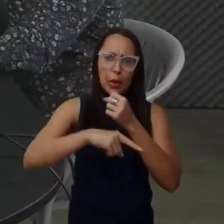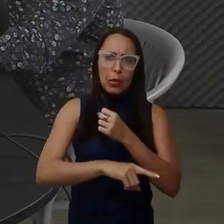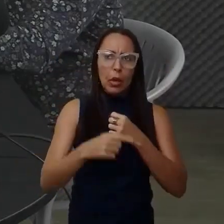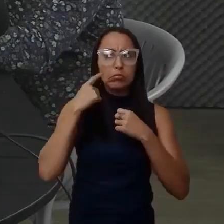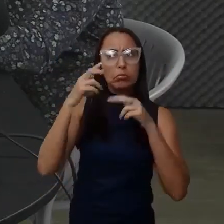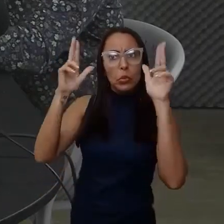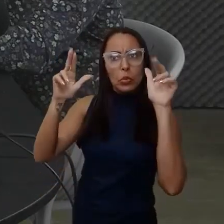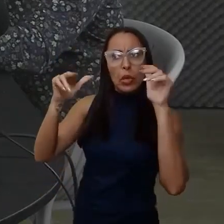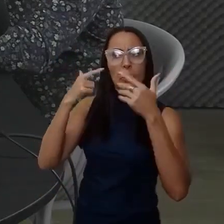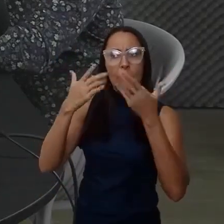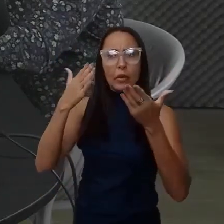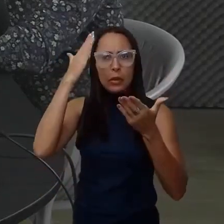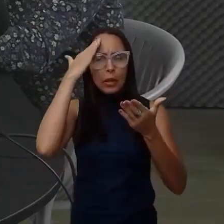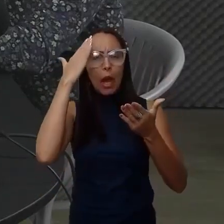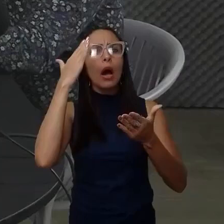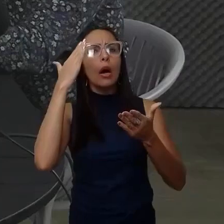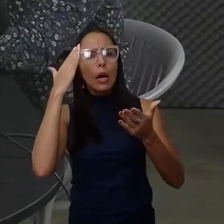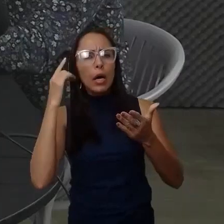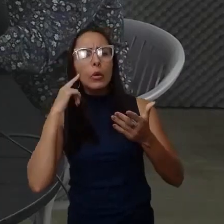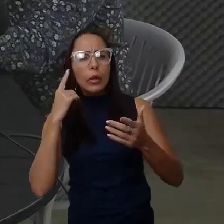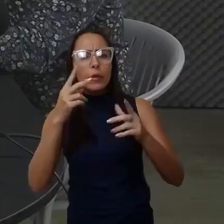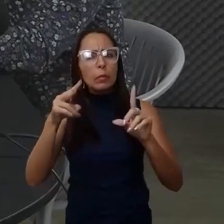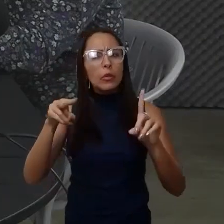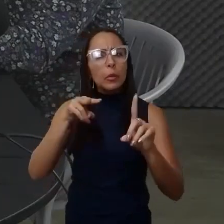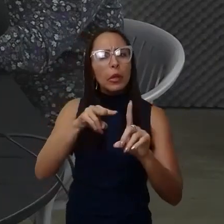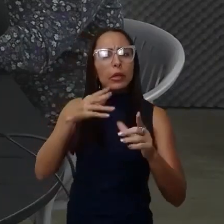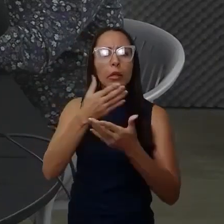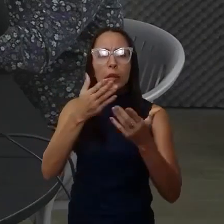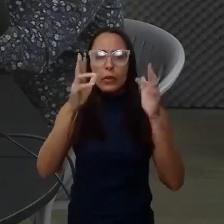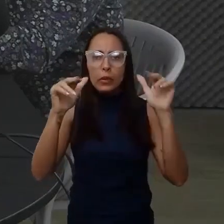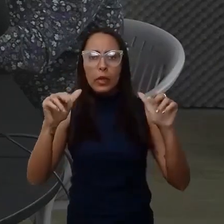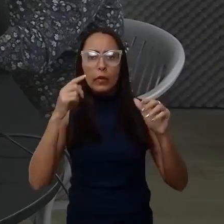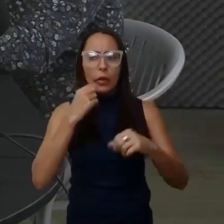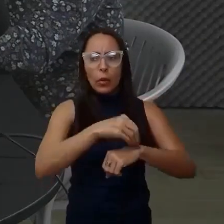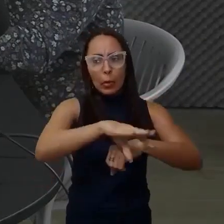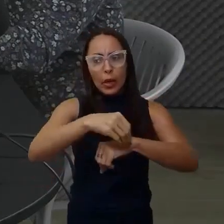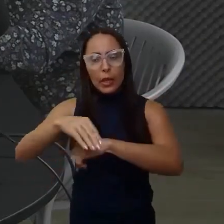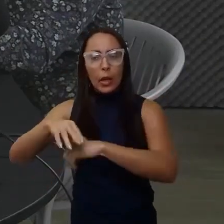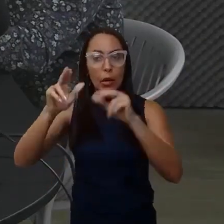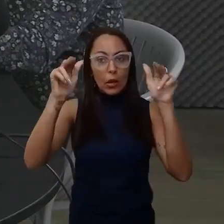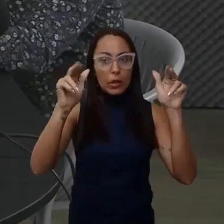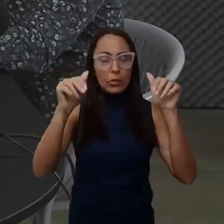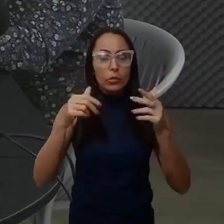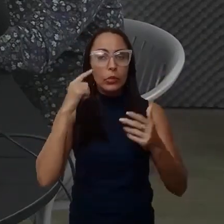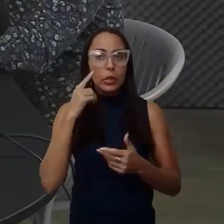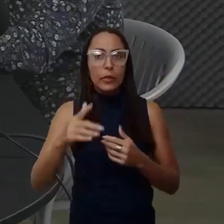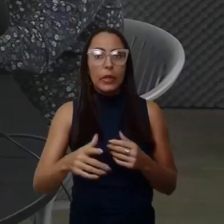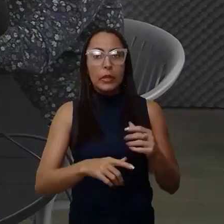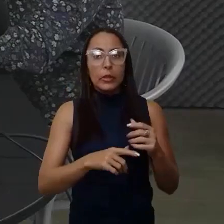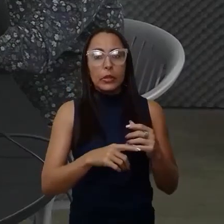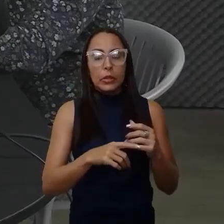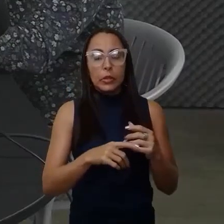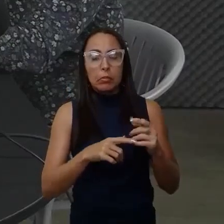universo, vai entender, né, diferentes perspectivas sobre um tema e compartilhar aquele assunto através de um material audiovisual,